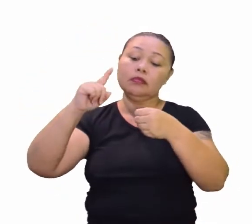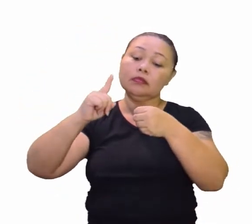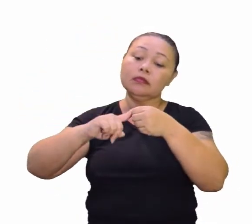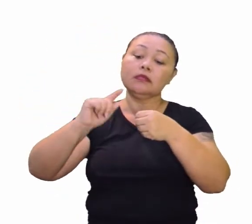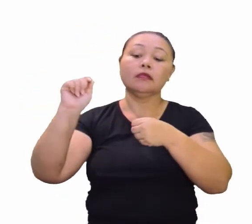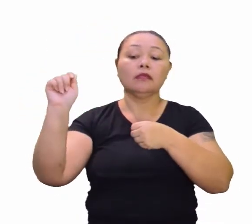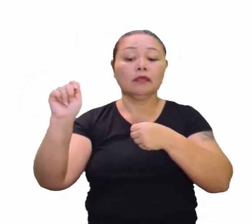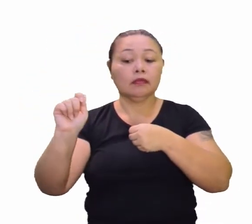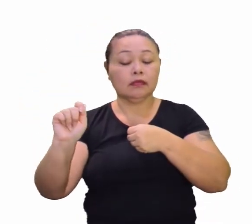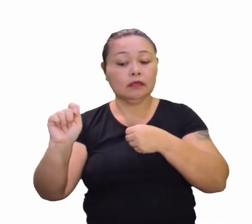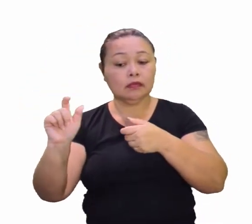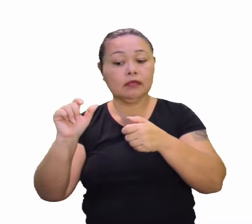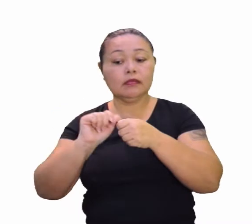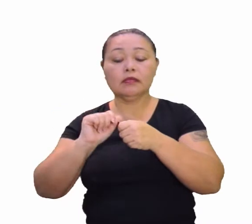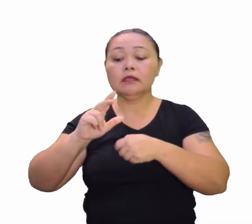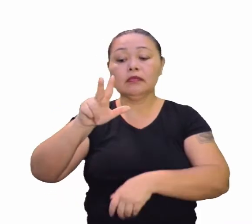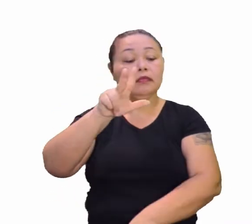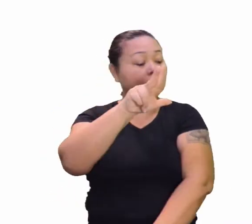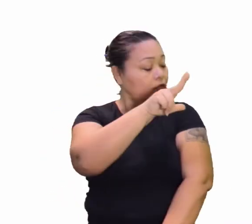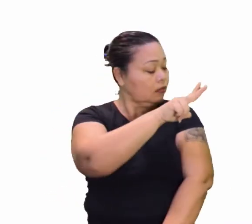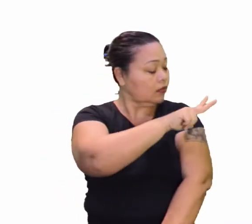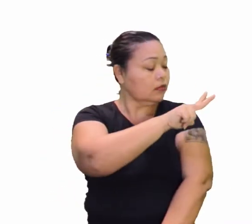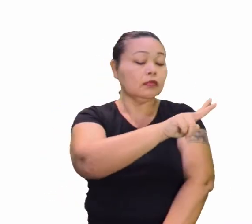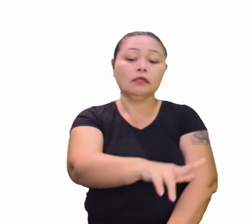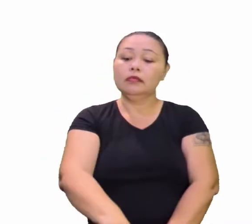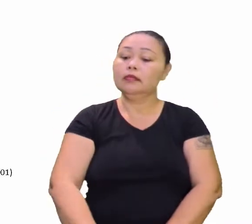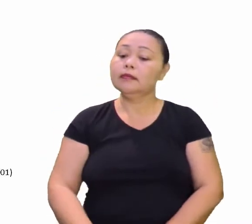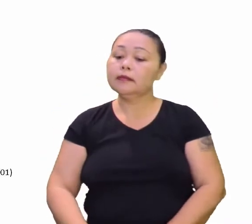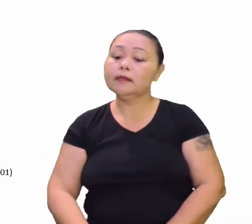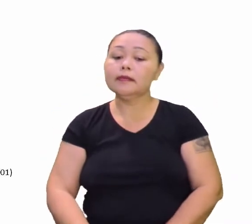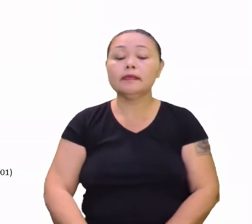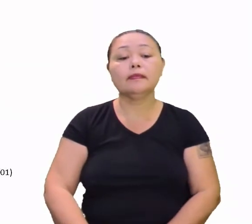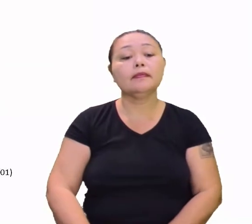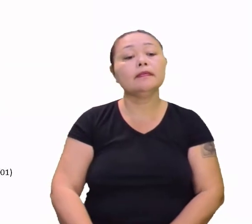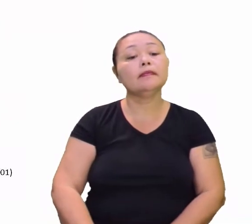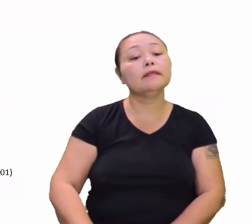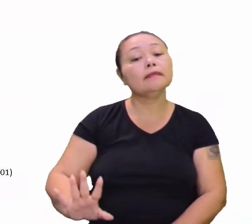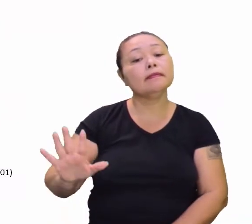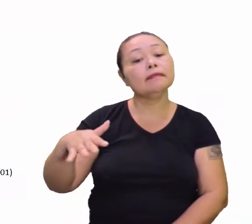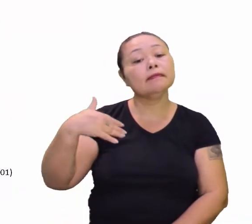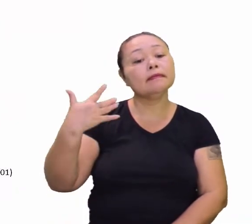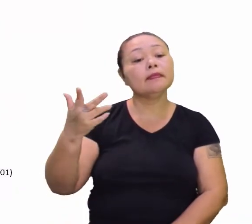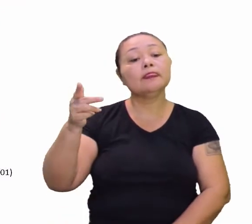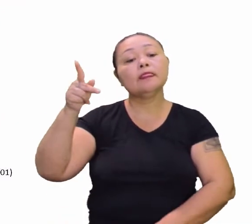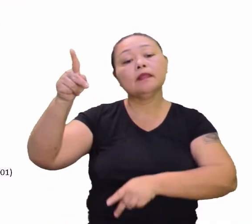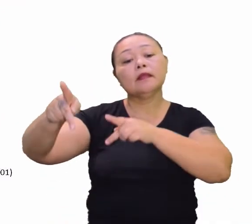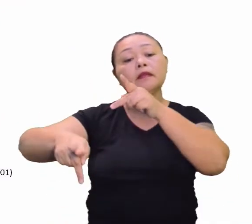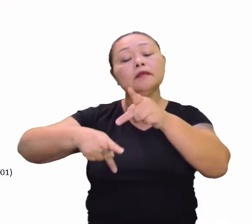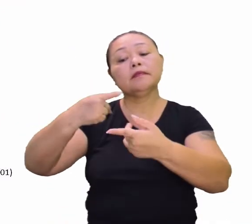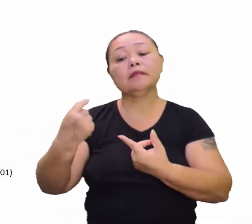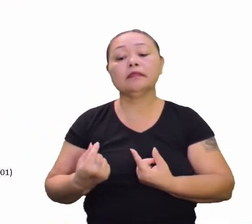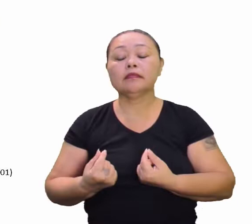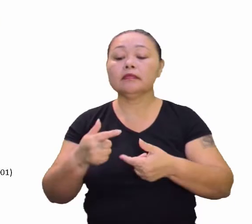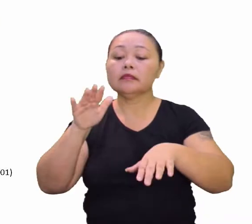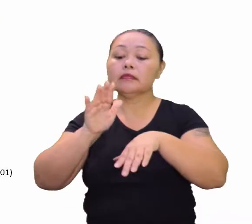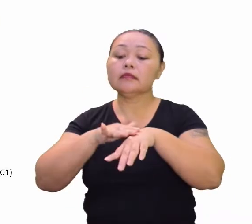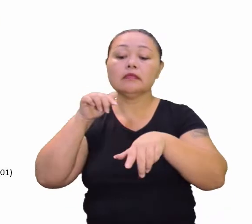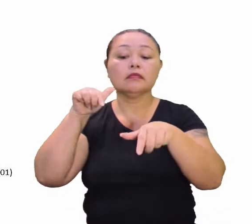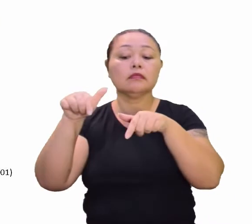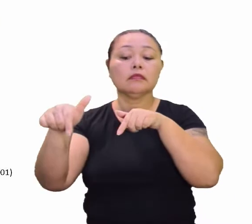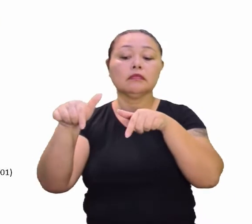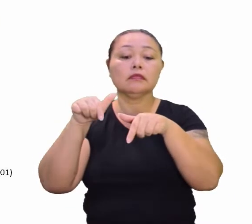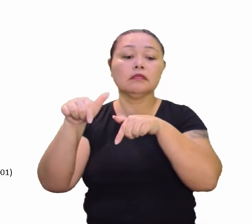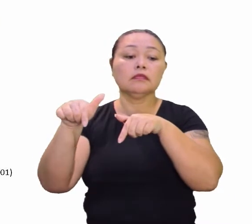e Vilhena. Perfeito. Vamos lá. Agora a gente vai falar sobre população economicamente